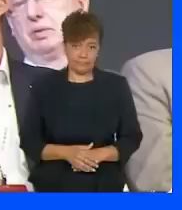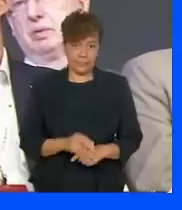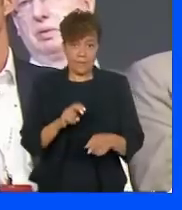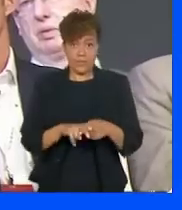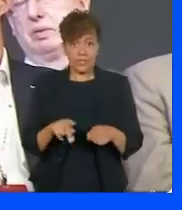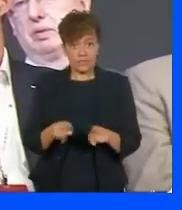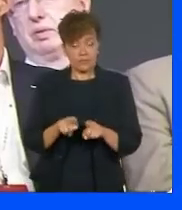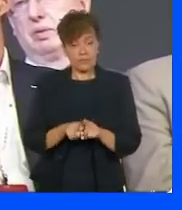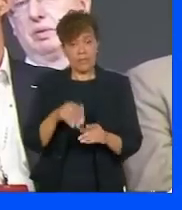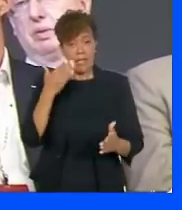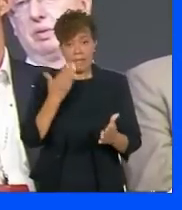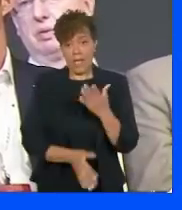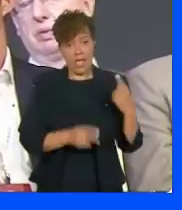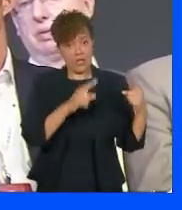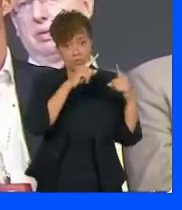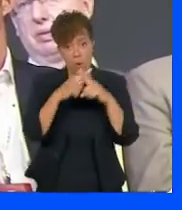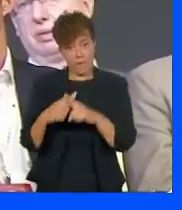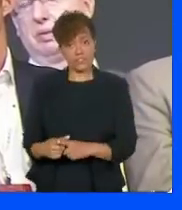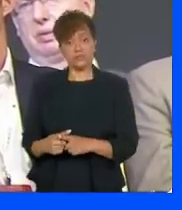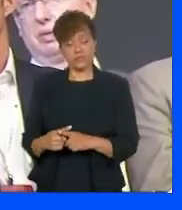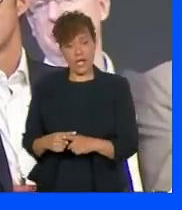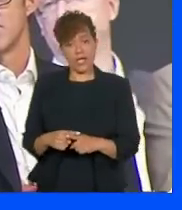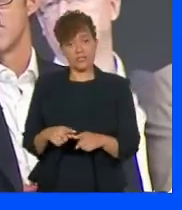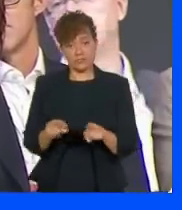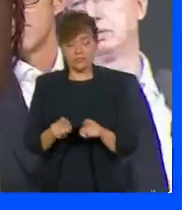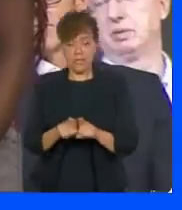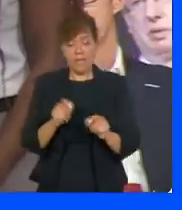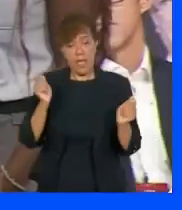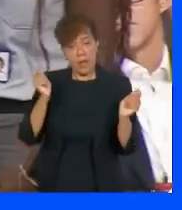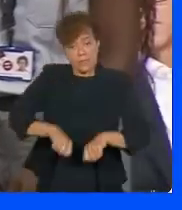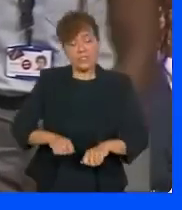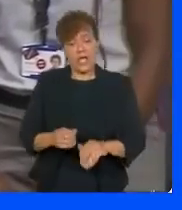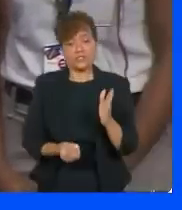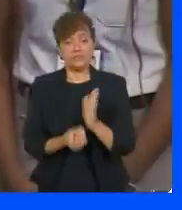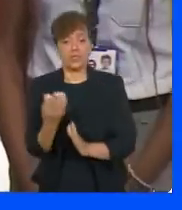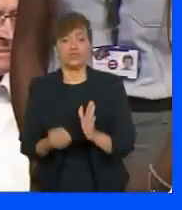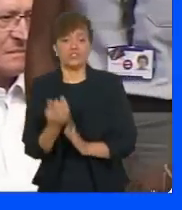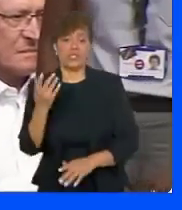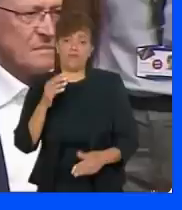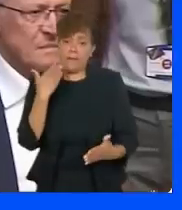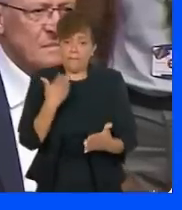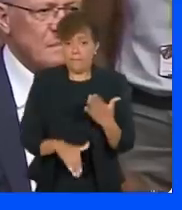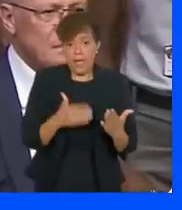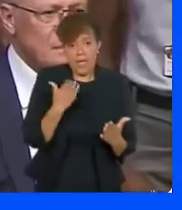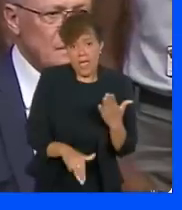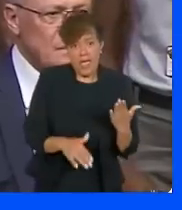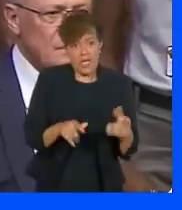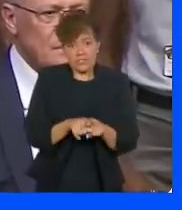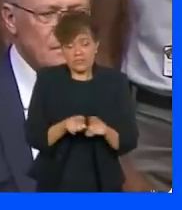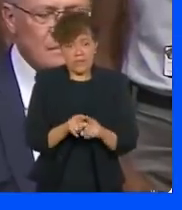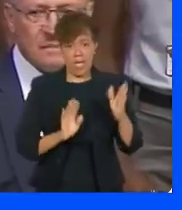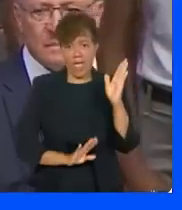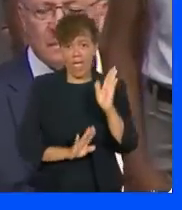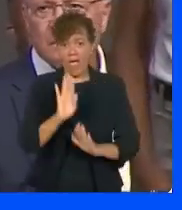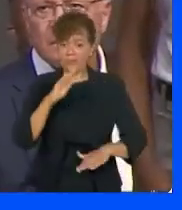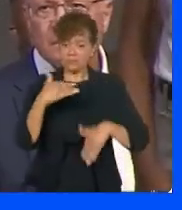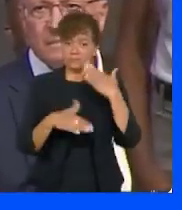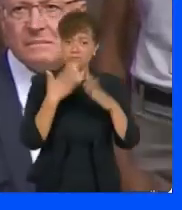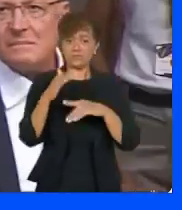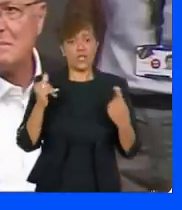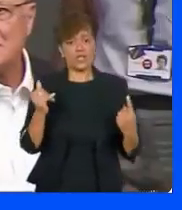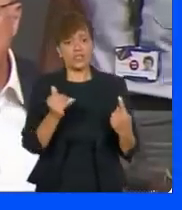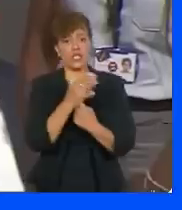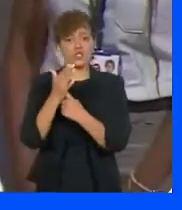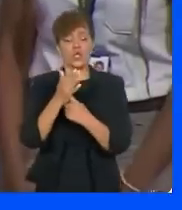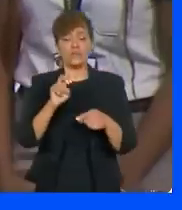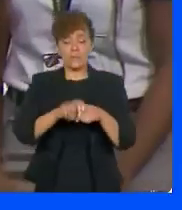perde competitividade, a gente perde capacidade produtiva, a gente perde um avanço tecnológico. Então,